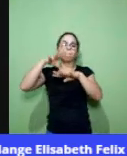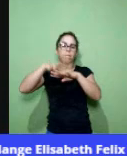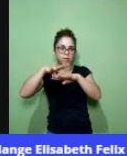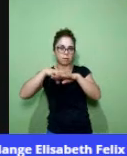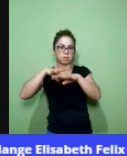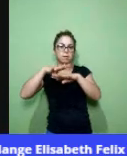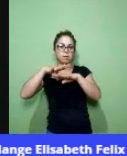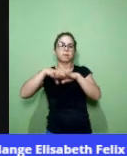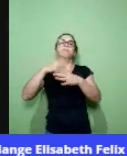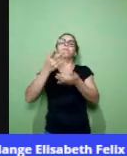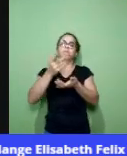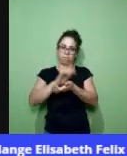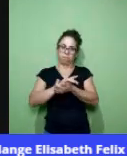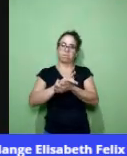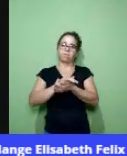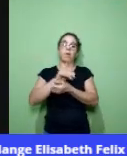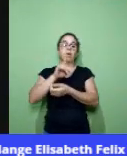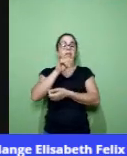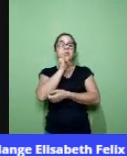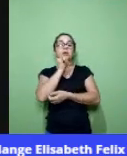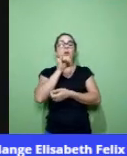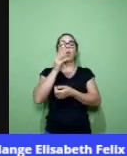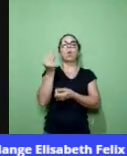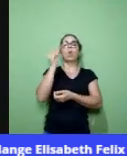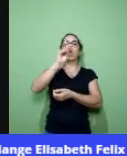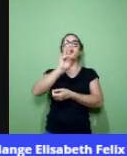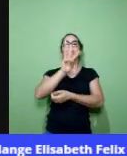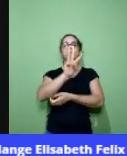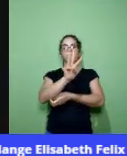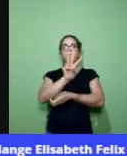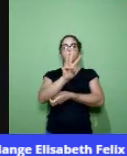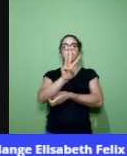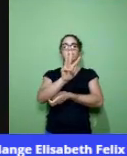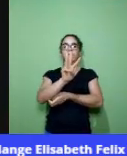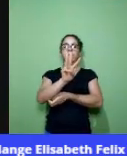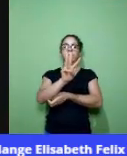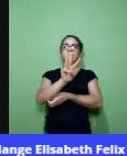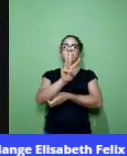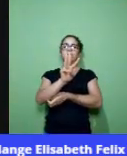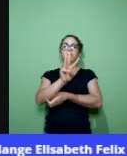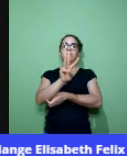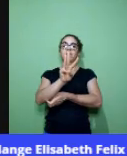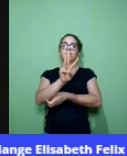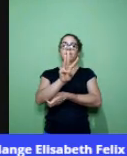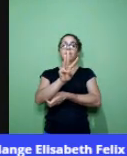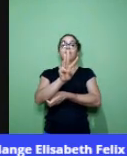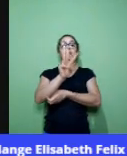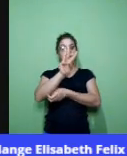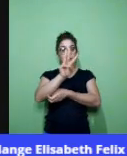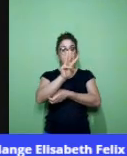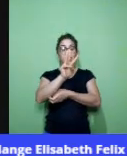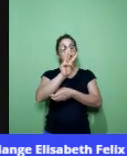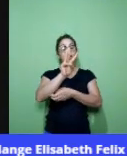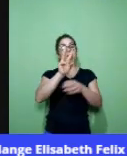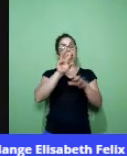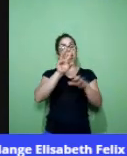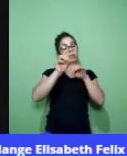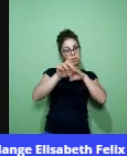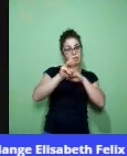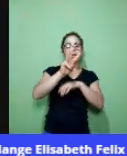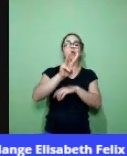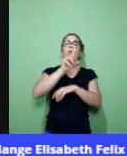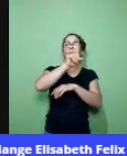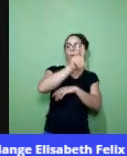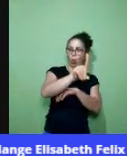também trabalhar matemática. Vamos supor que a gente não está trabalhando frutas, a gente está trabalhando matemática. Então a gente quer colocar 3. Aí a gente coloca